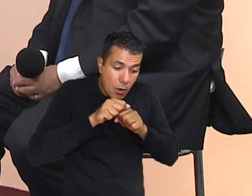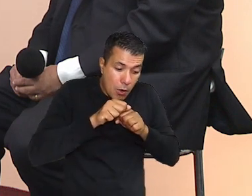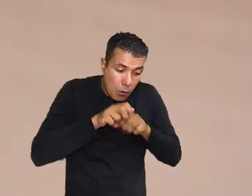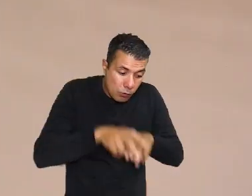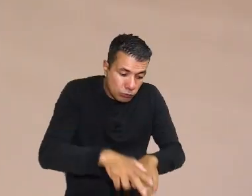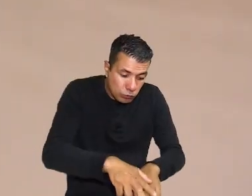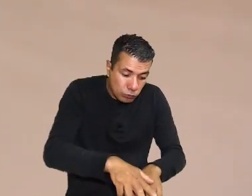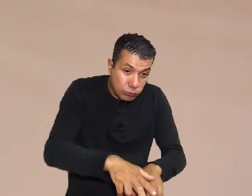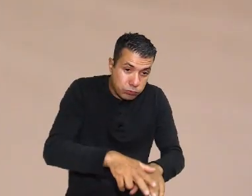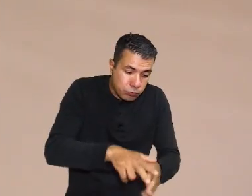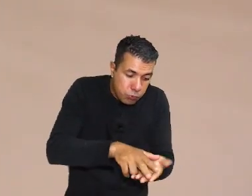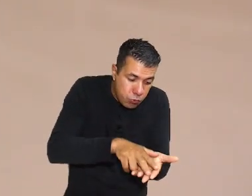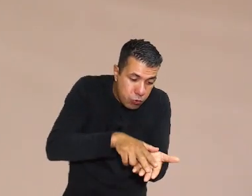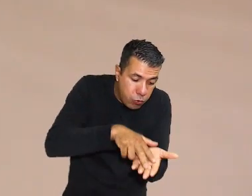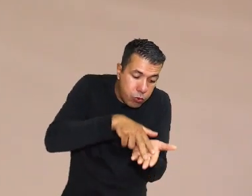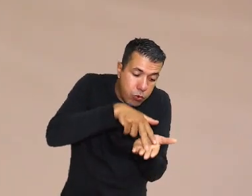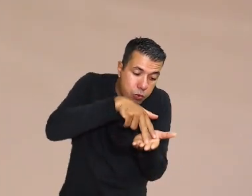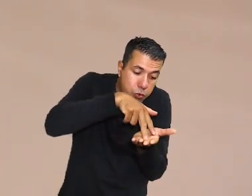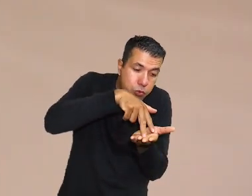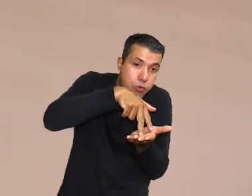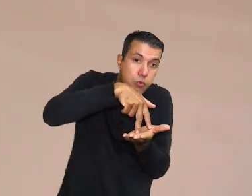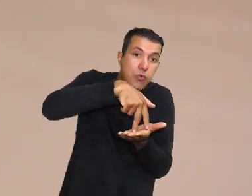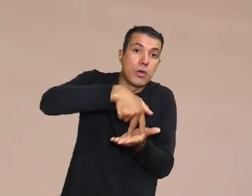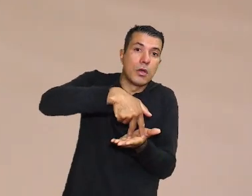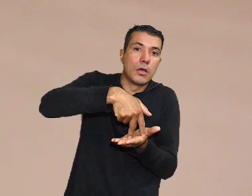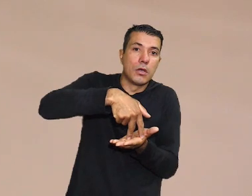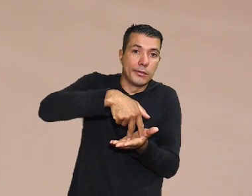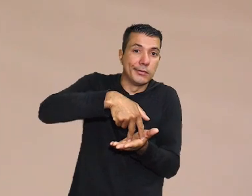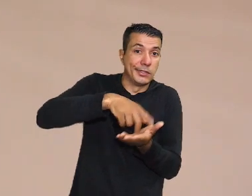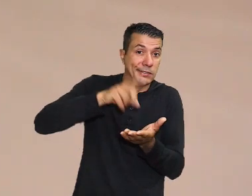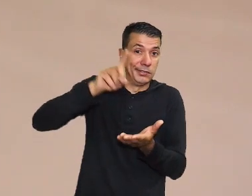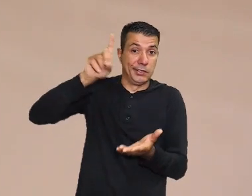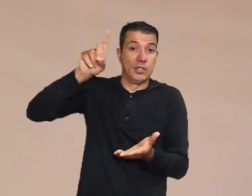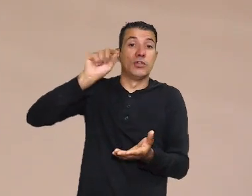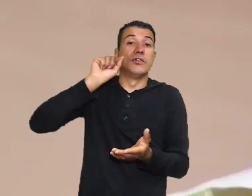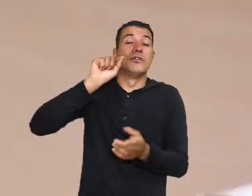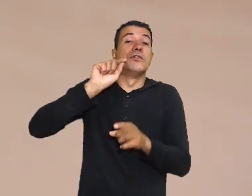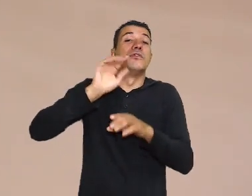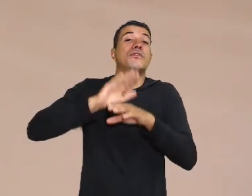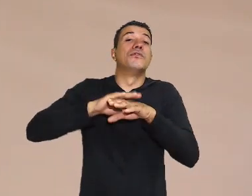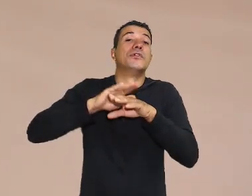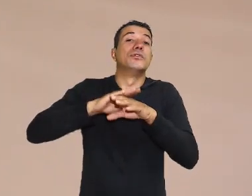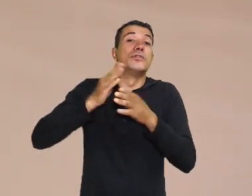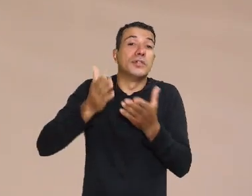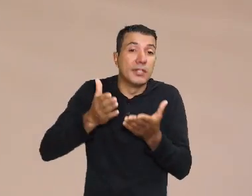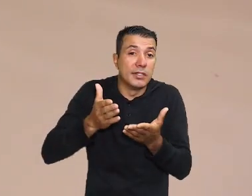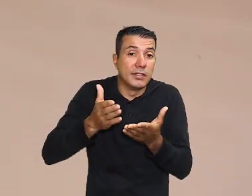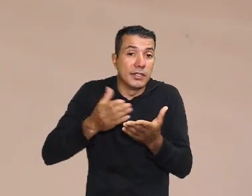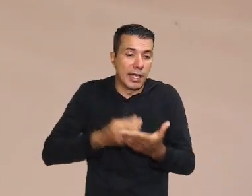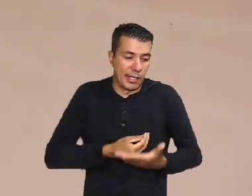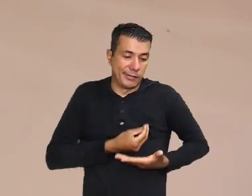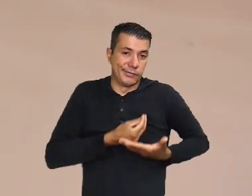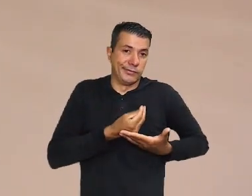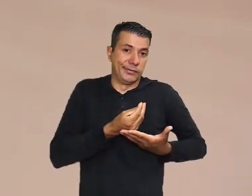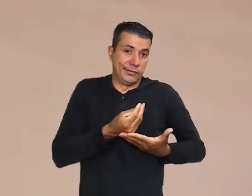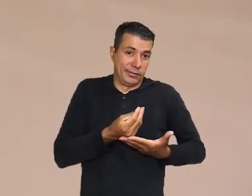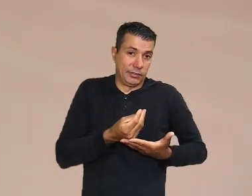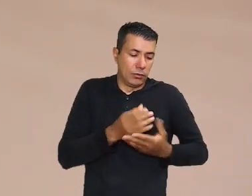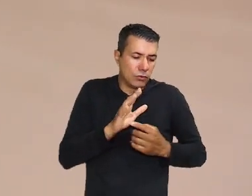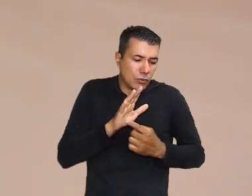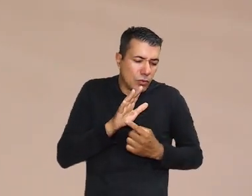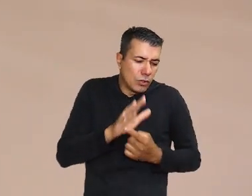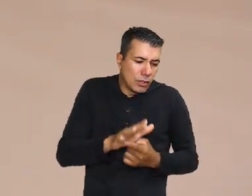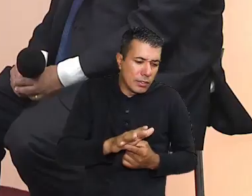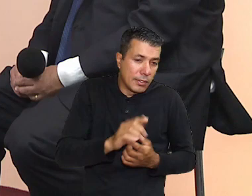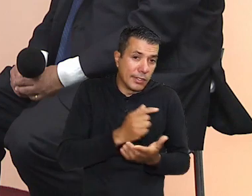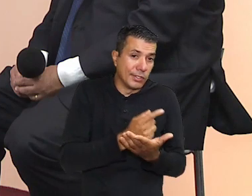alma vivente. Então, pastor, para entendermos a morte, a gente tem que ir um pouquinho para trás para entender a vida. E quando nós olhamos